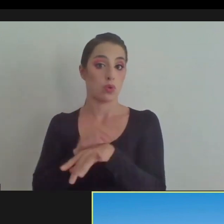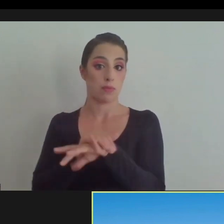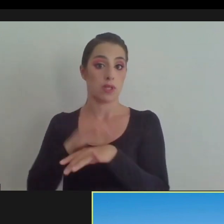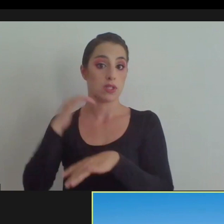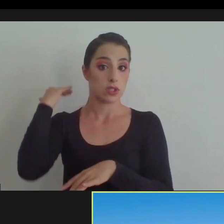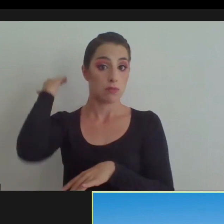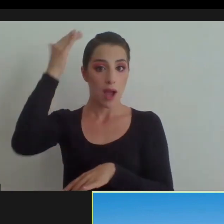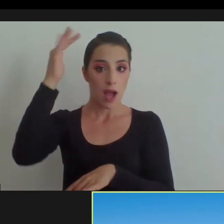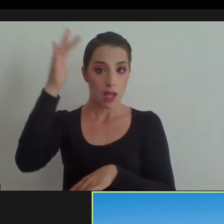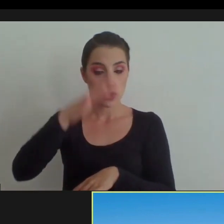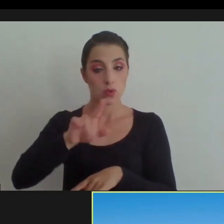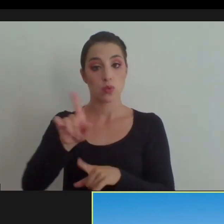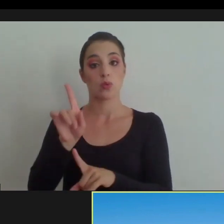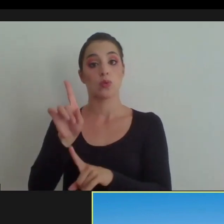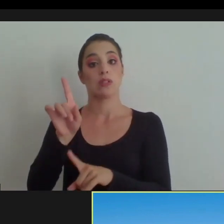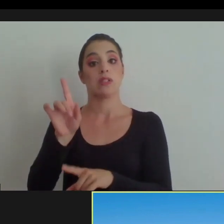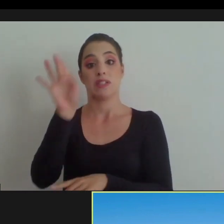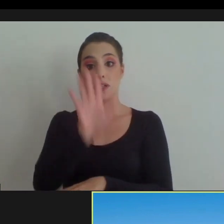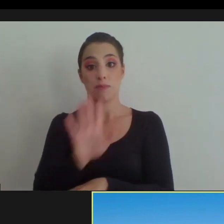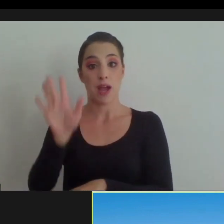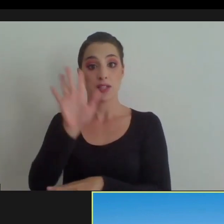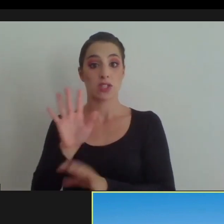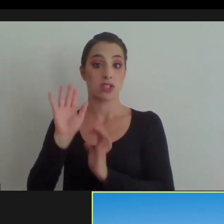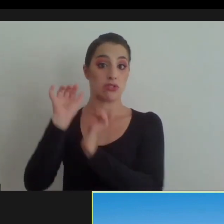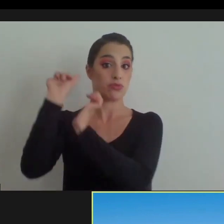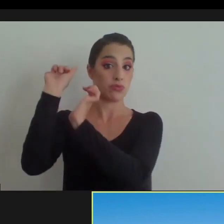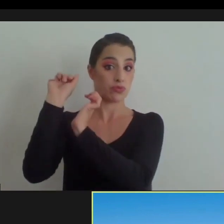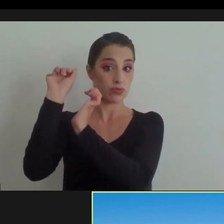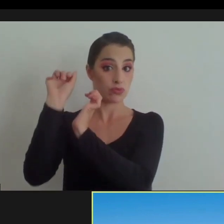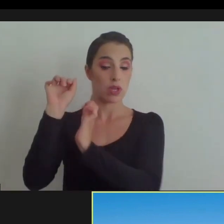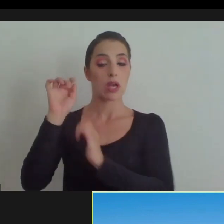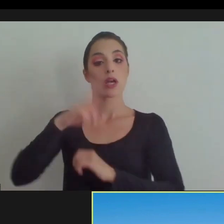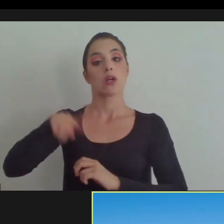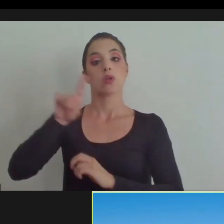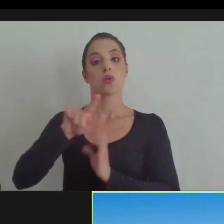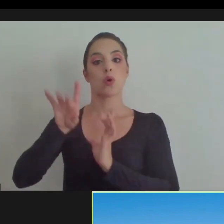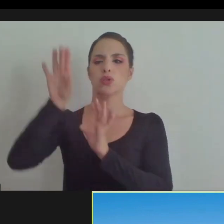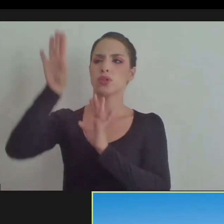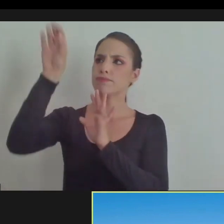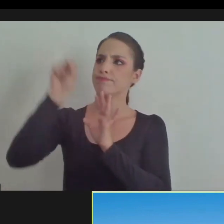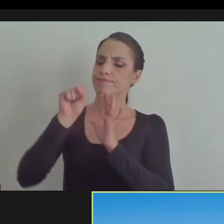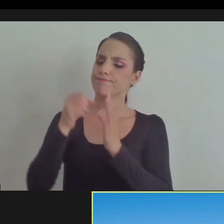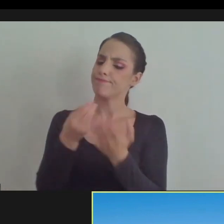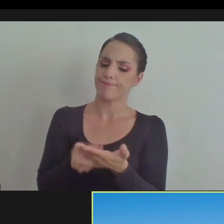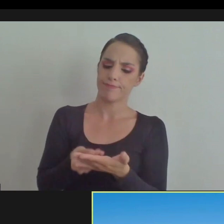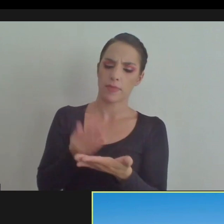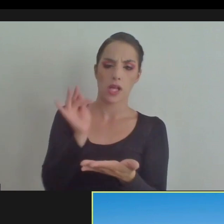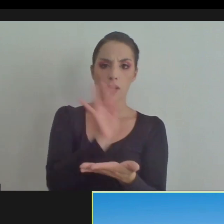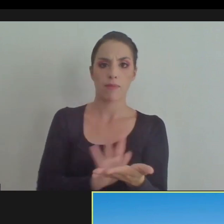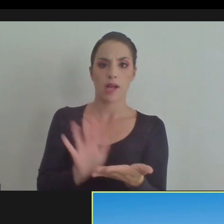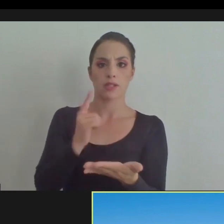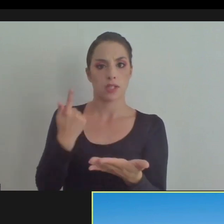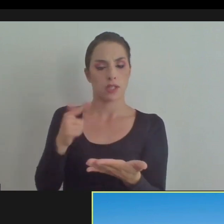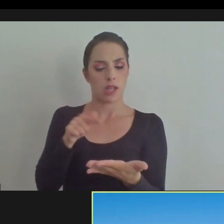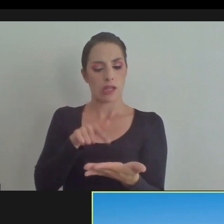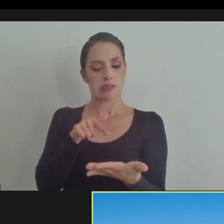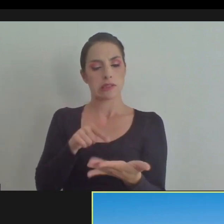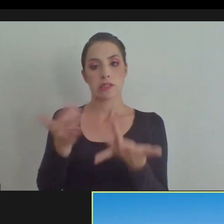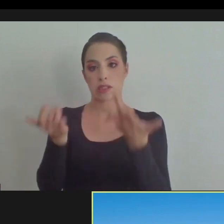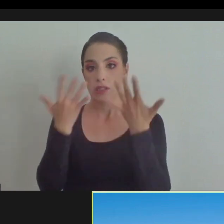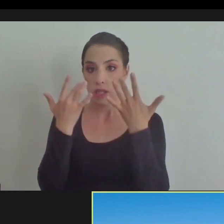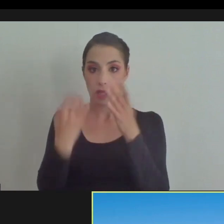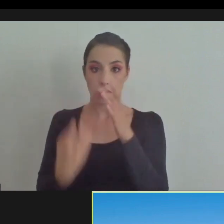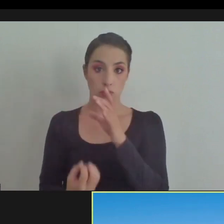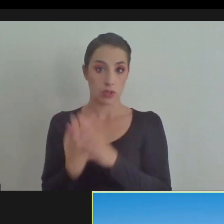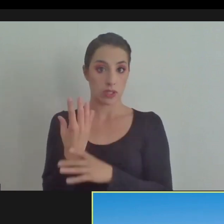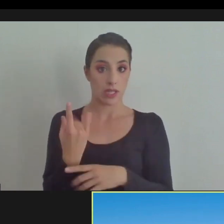das imagens que são obtidas no espaço, criar dados que permitam a investigação